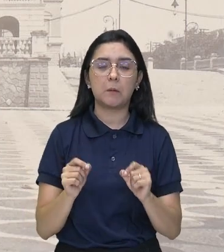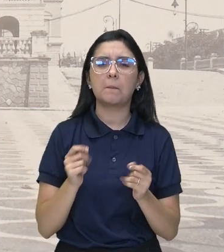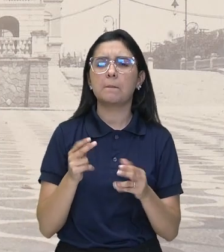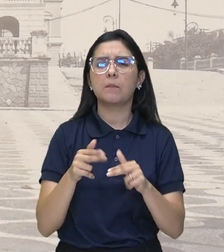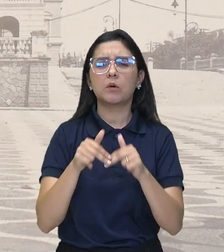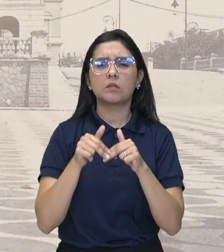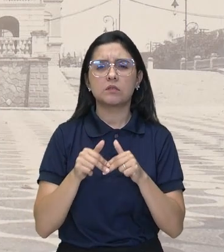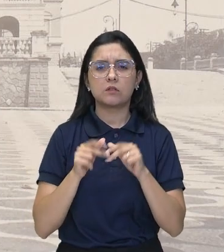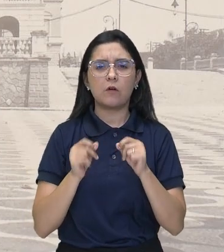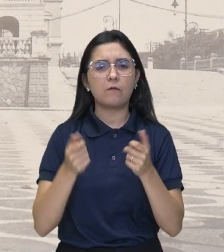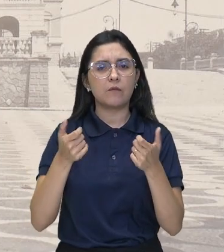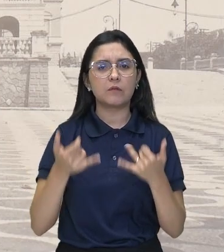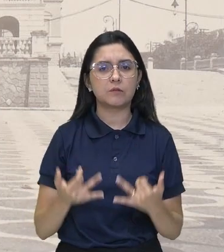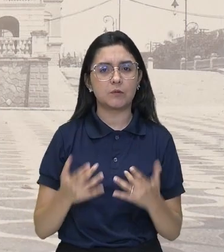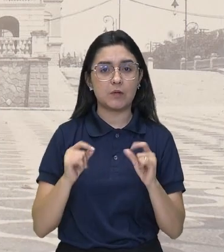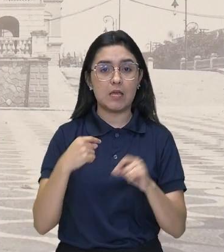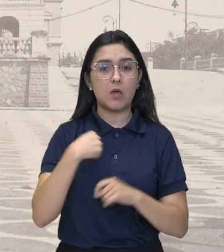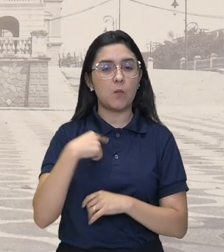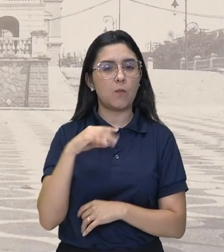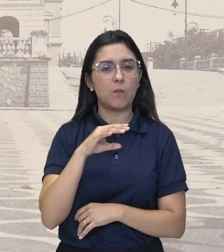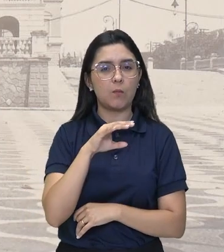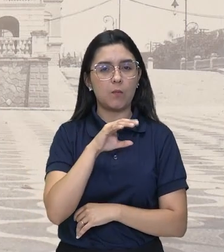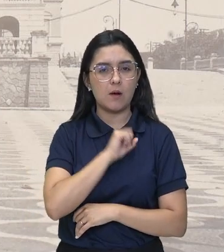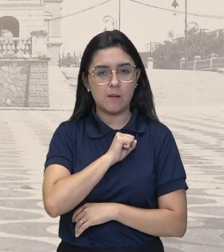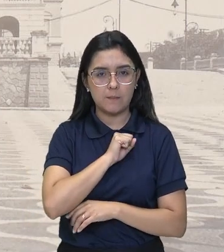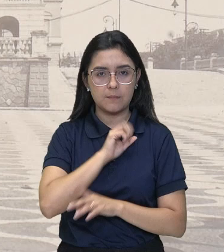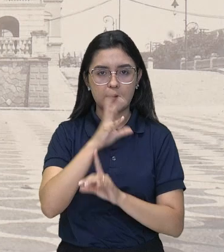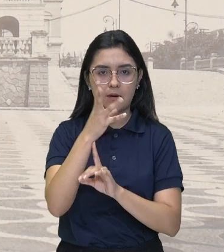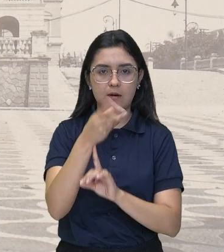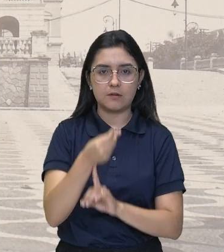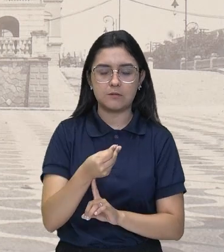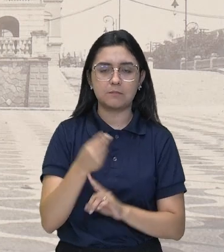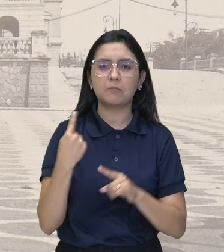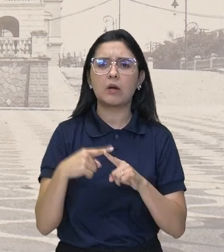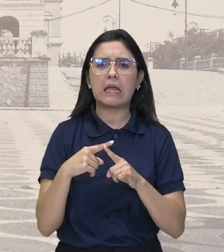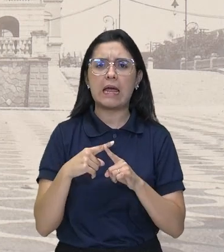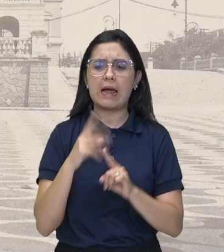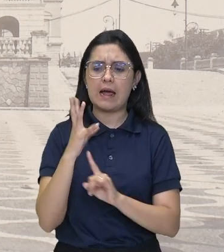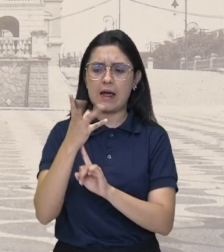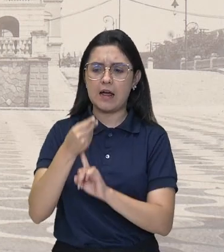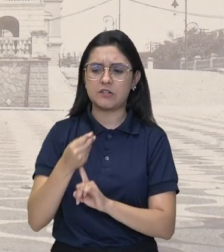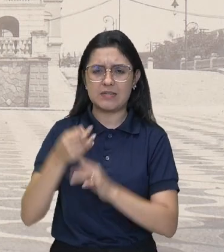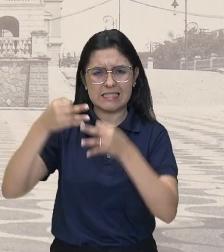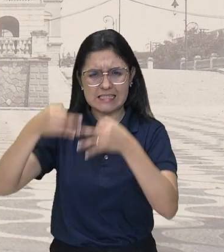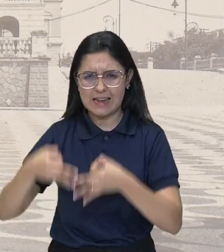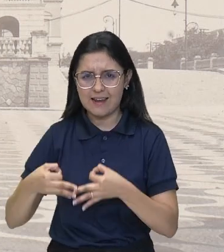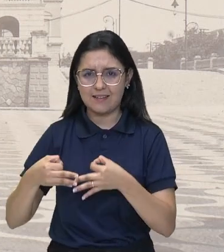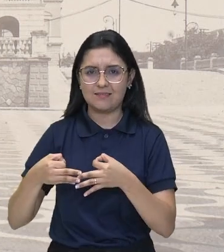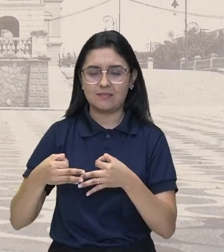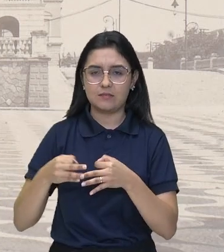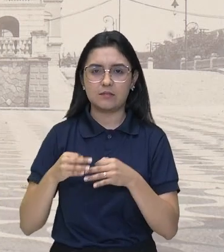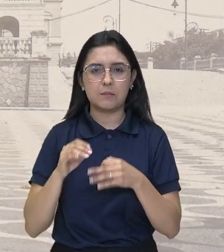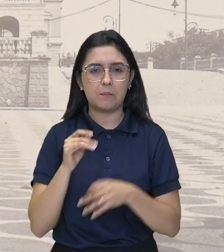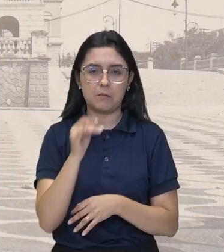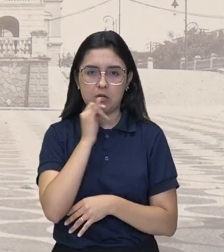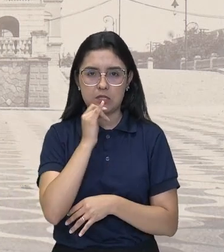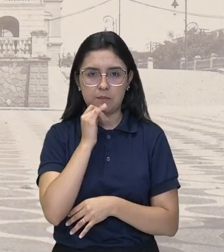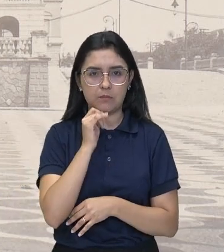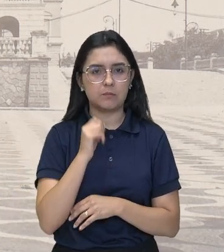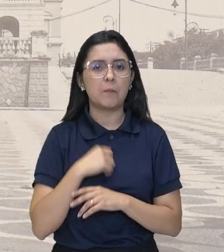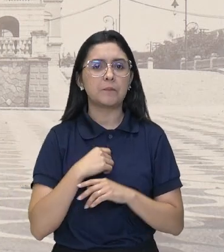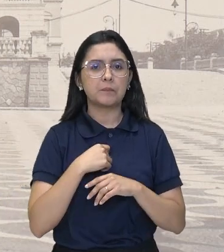digo que eu sou apaixonado pela arte, porque a arte ela não é exata. Uma obra de arte que você vê,